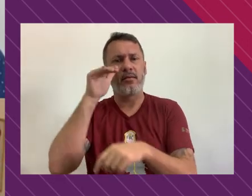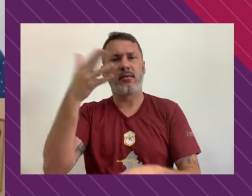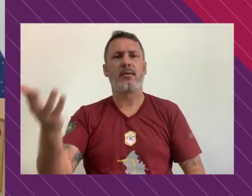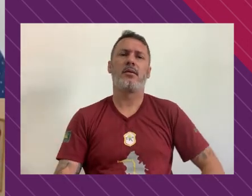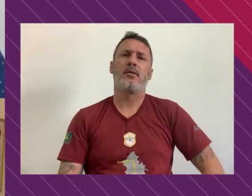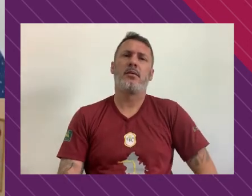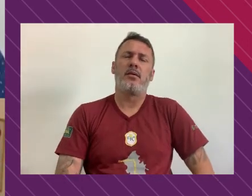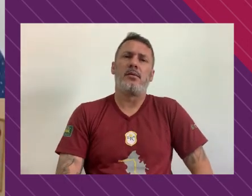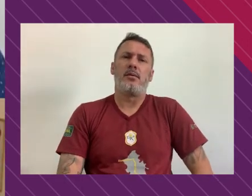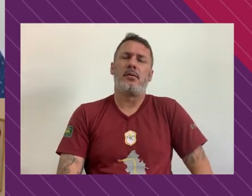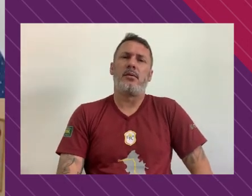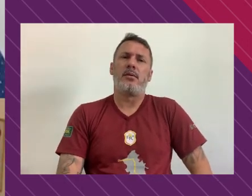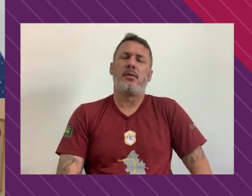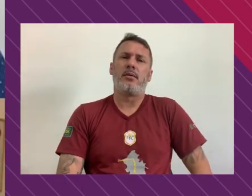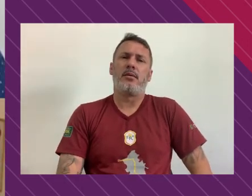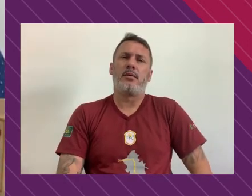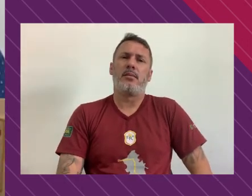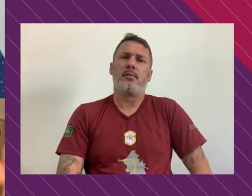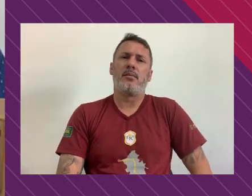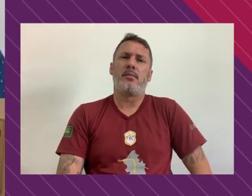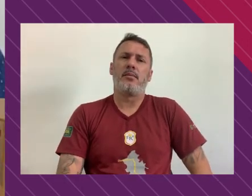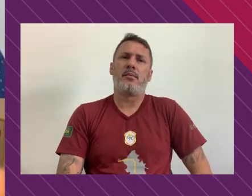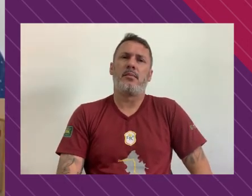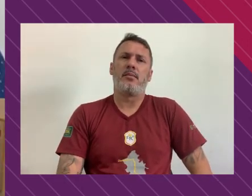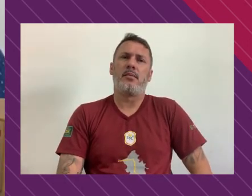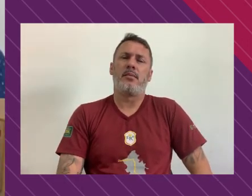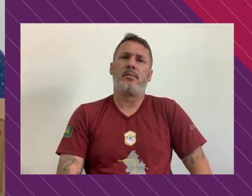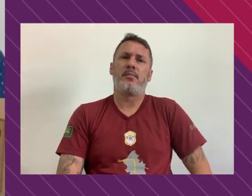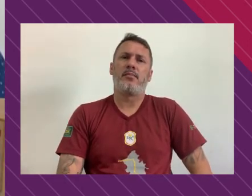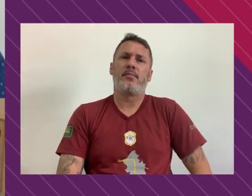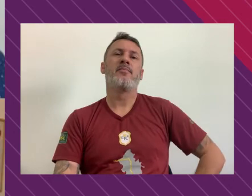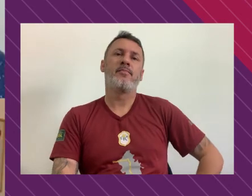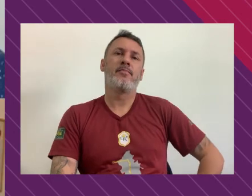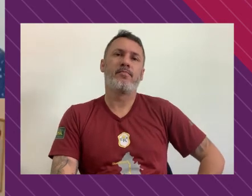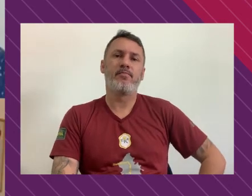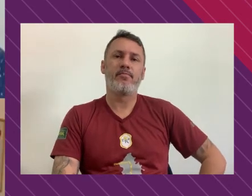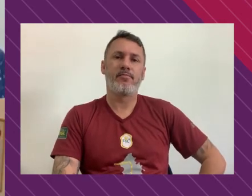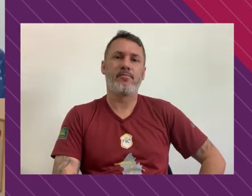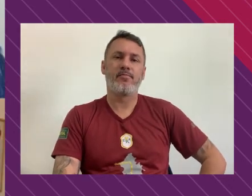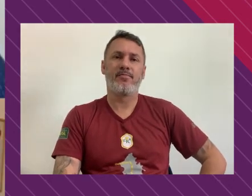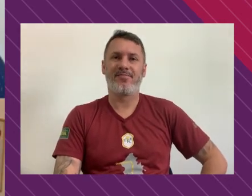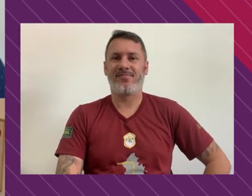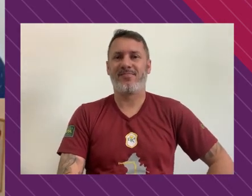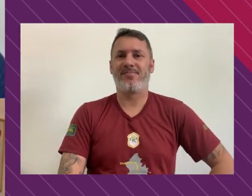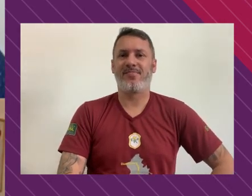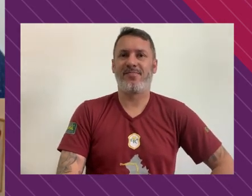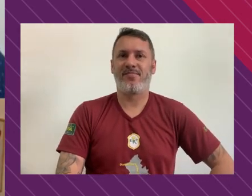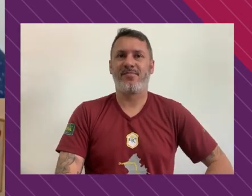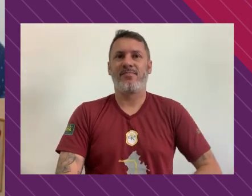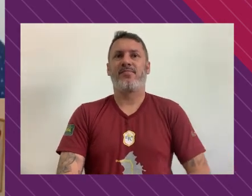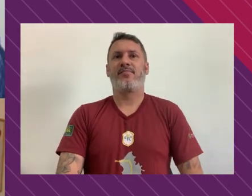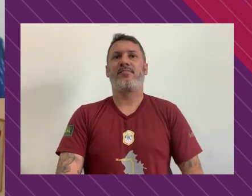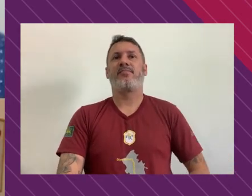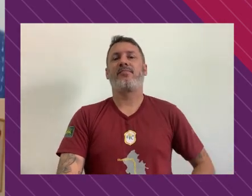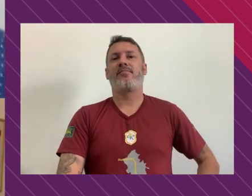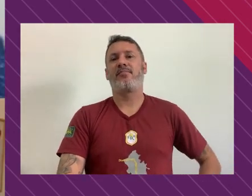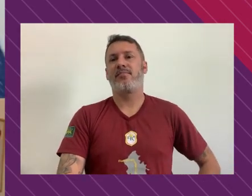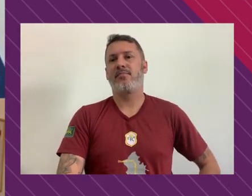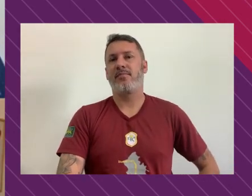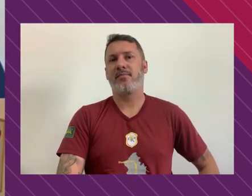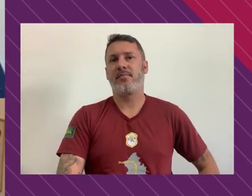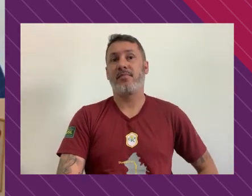né? Durante a minha formação profissional, eu tive formação como músico, como técnico de eletrotécnica na escola técnica. Olha o Minha primeira